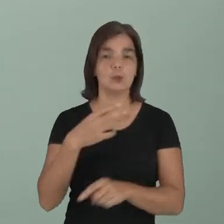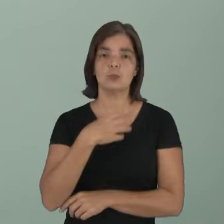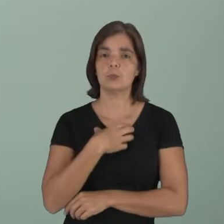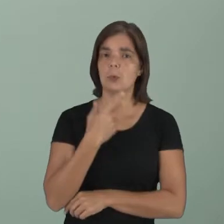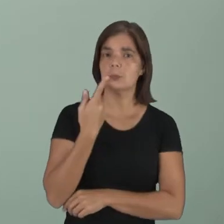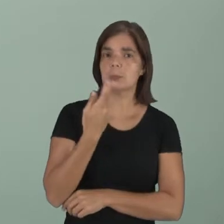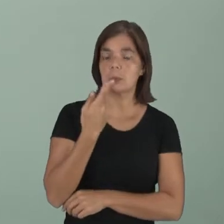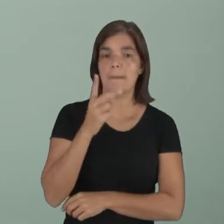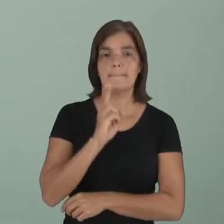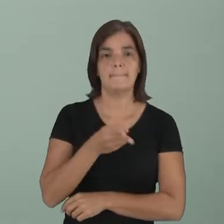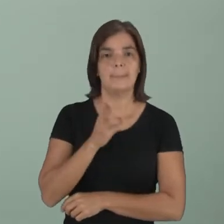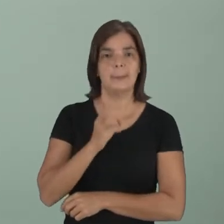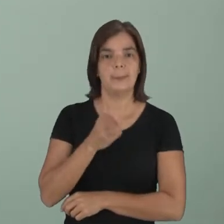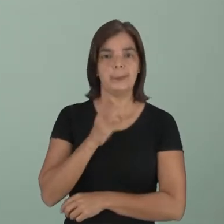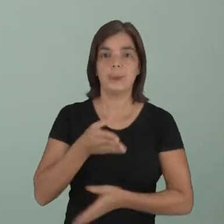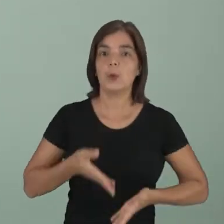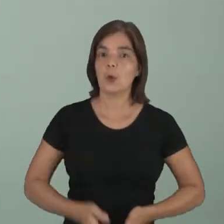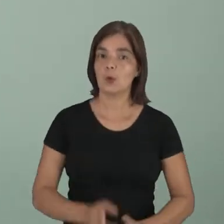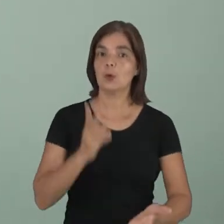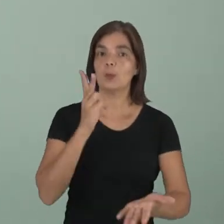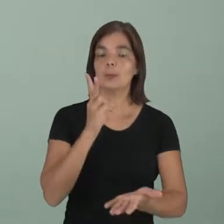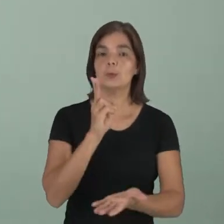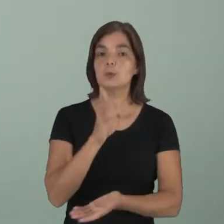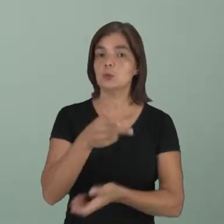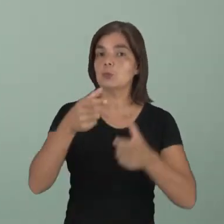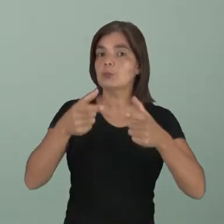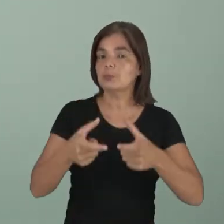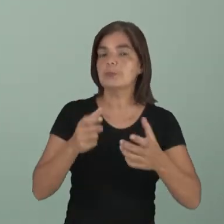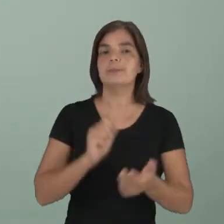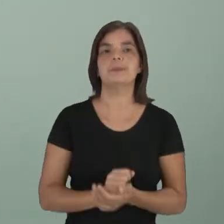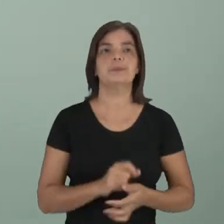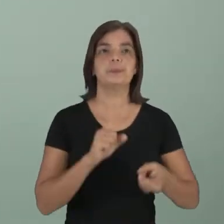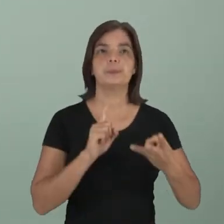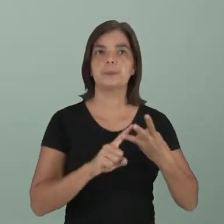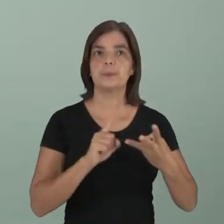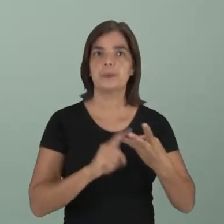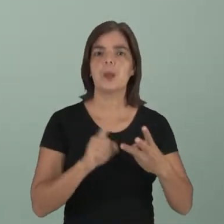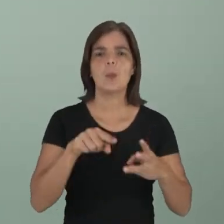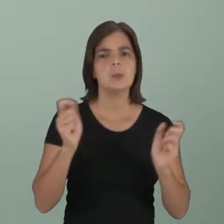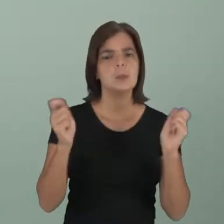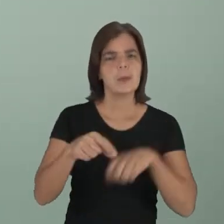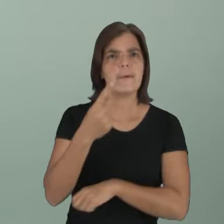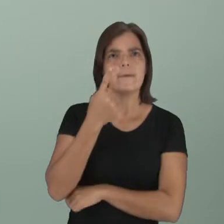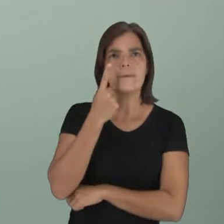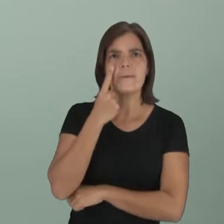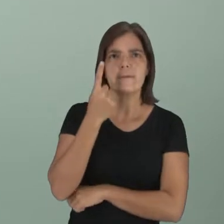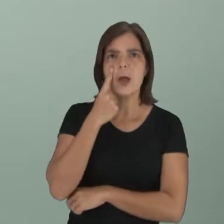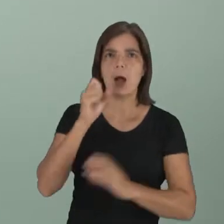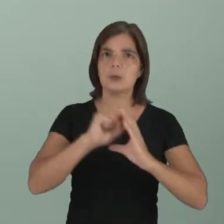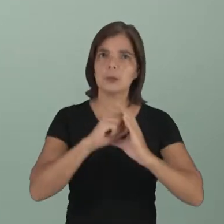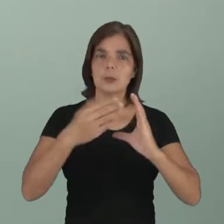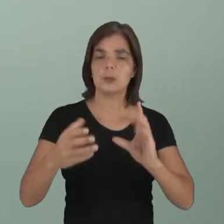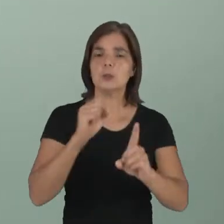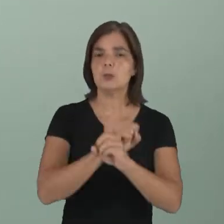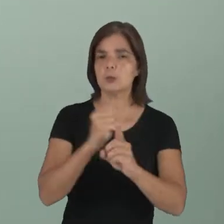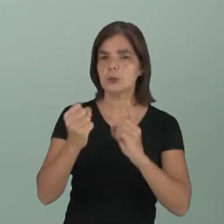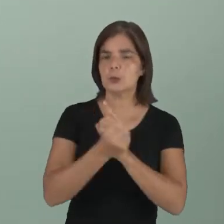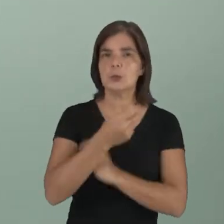de falar, mesmo nascendo no mesmo lugar. Terceiro ponto, é possível identificar